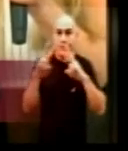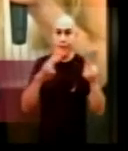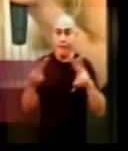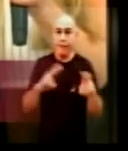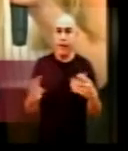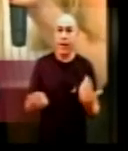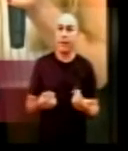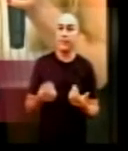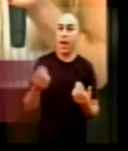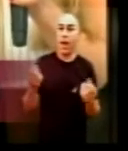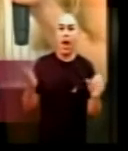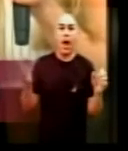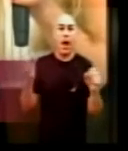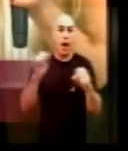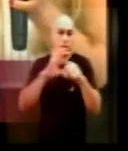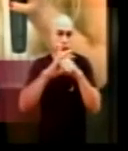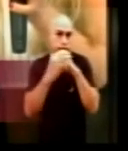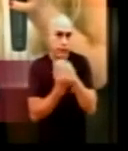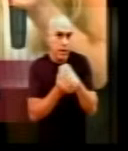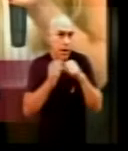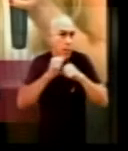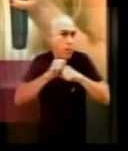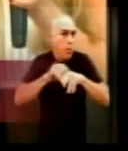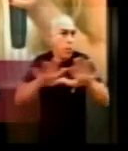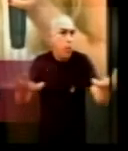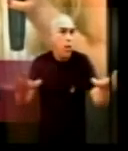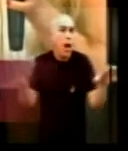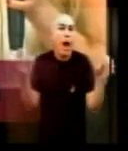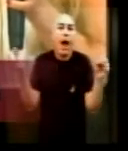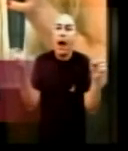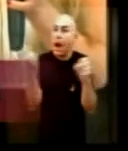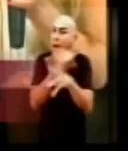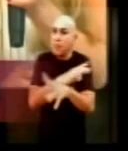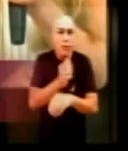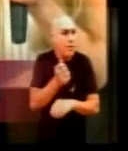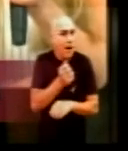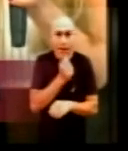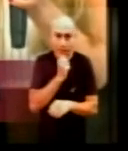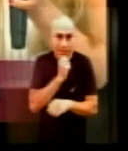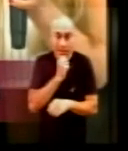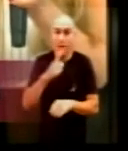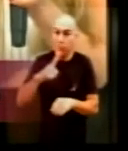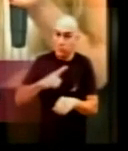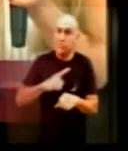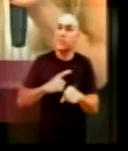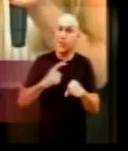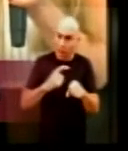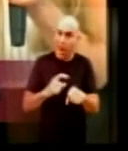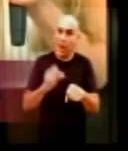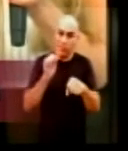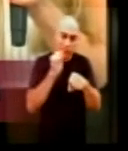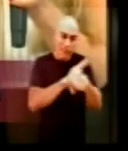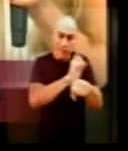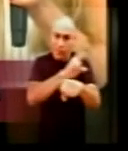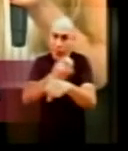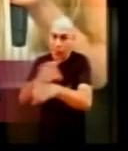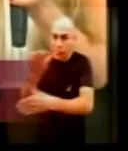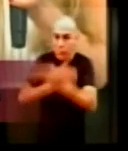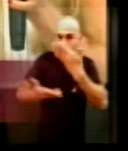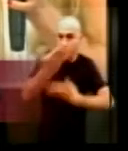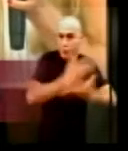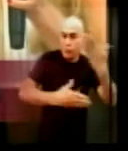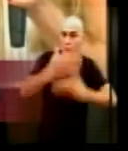a gente falou que a pandemia acabou, que a epidemia passou. O vírus continua circulando num percentual considerável, entre 20%